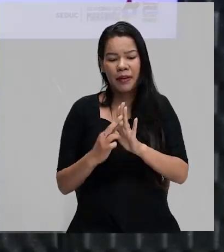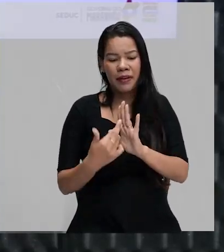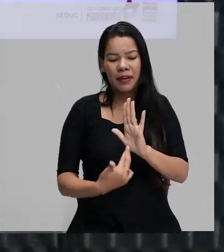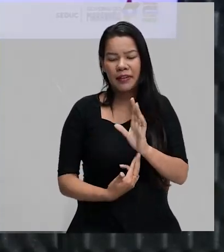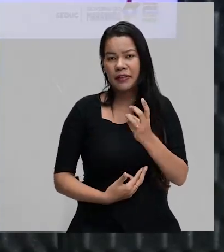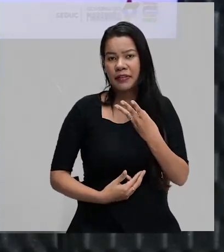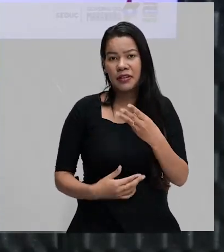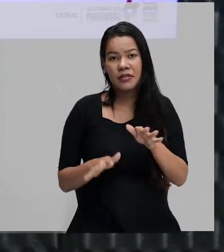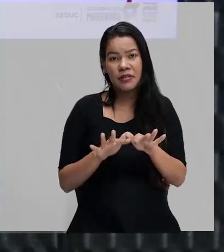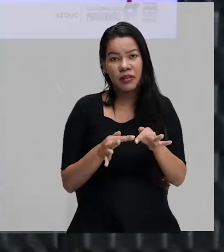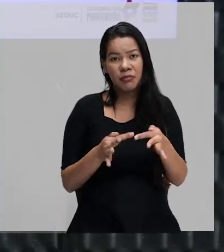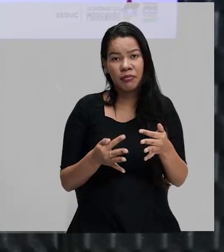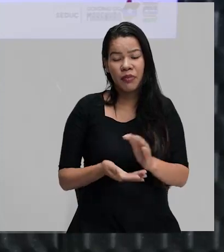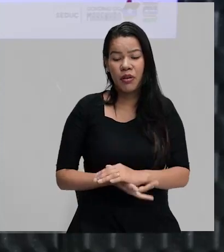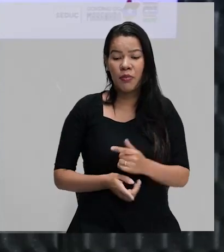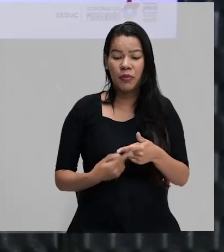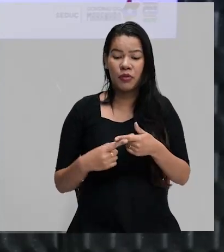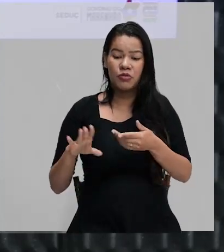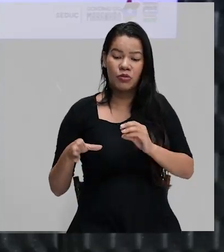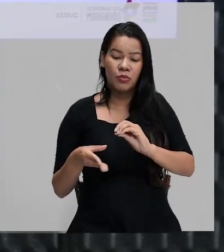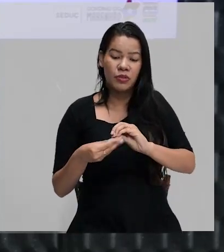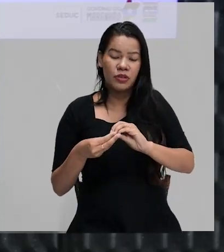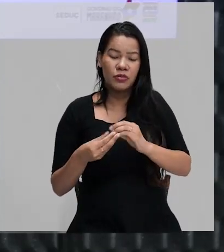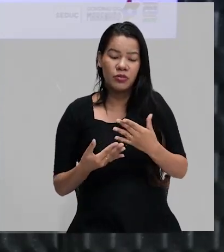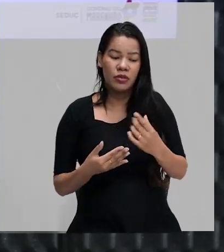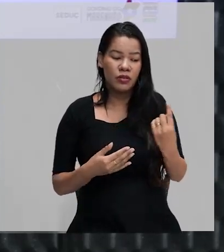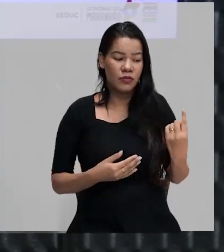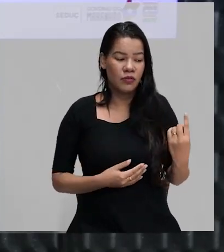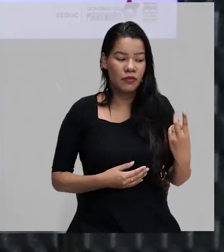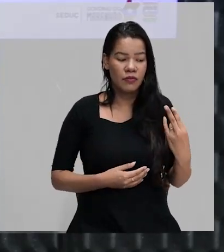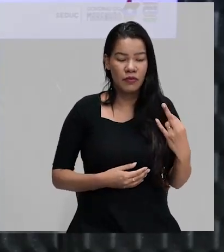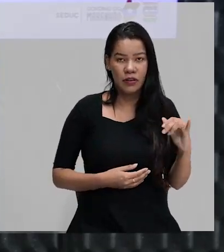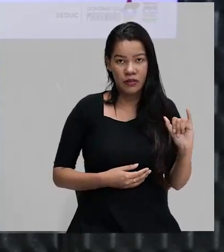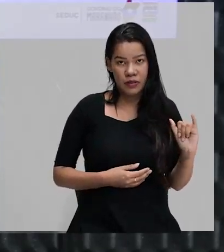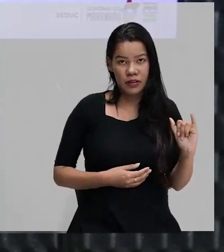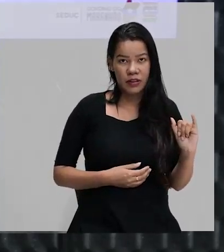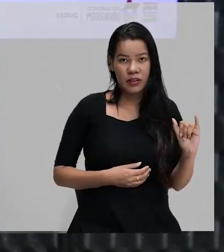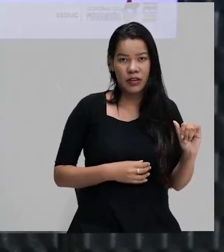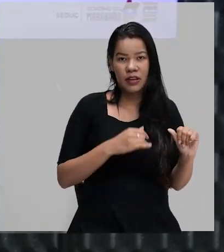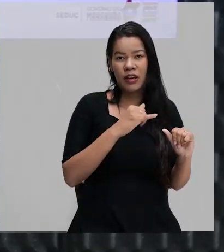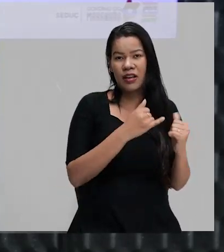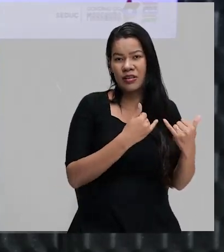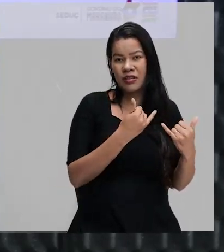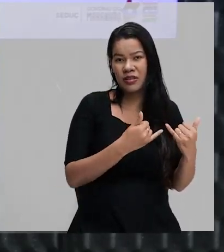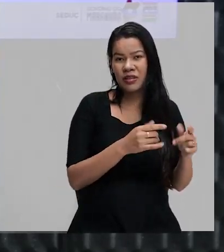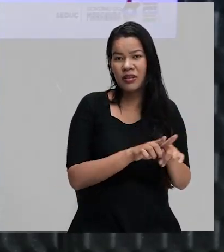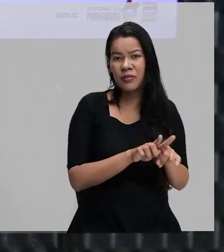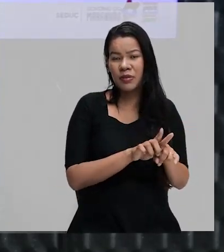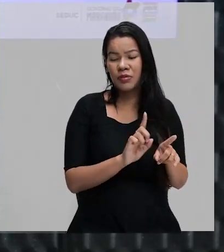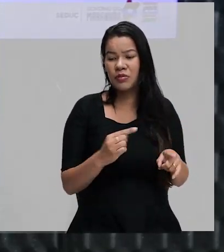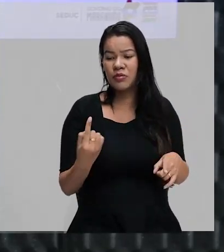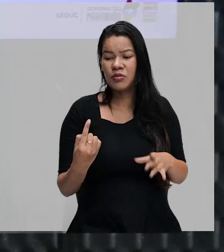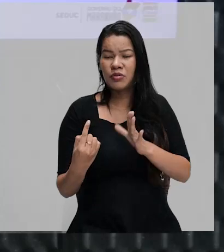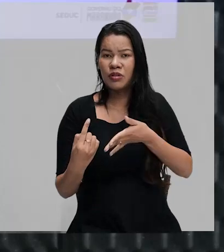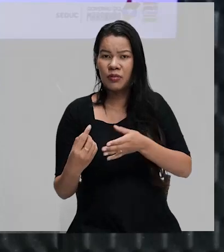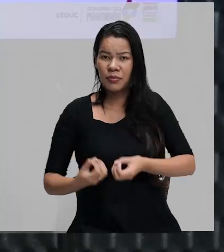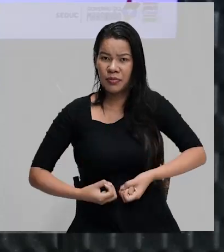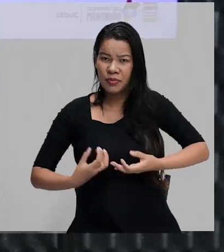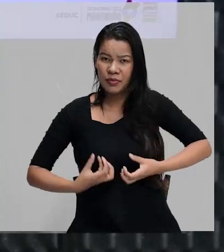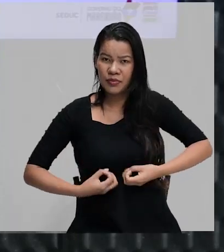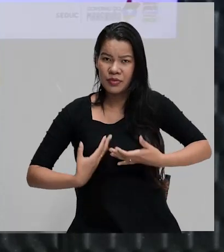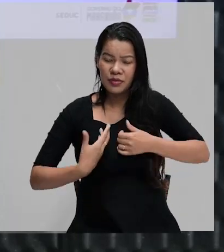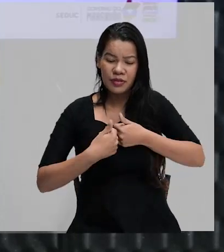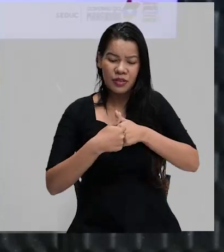os componentes, tanto os que vão reagir quanto aqueles que serão produzidos, formados, eles vão seguir